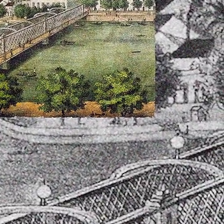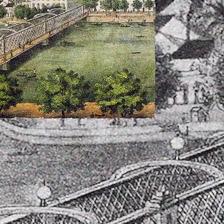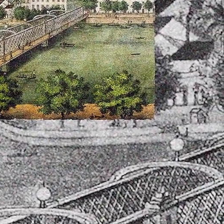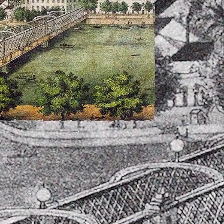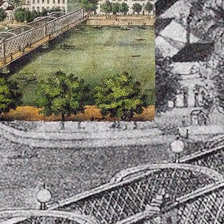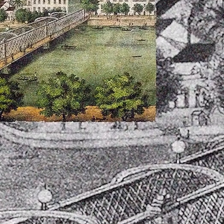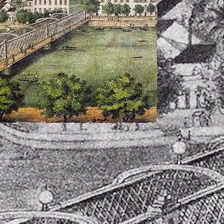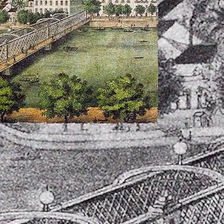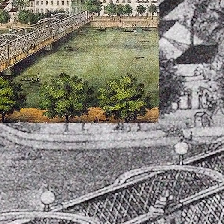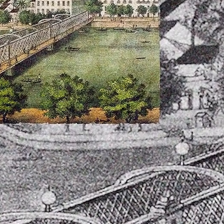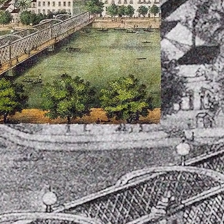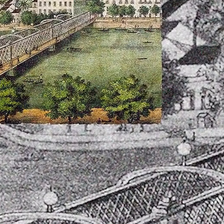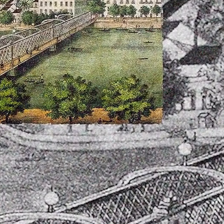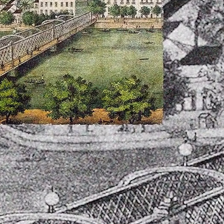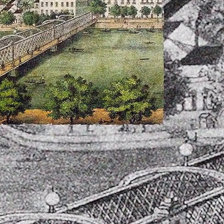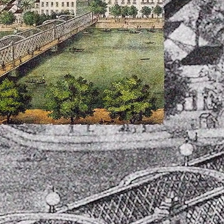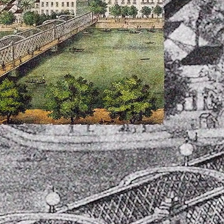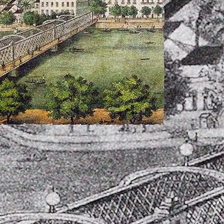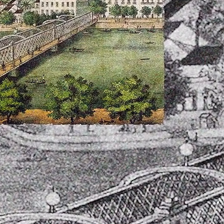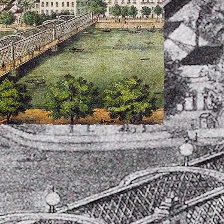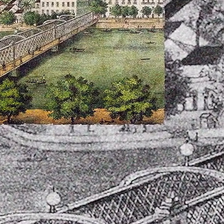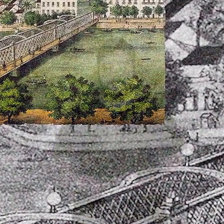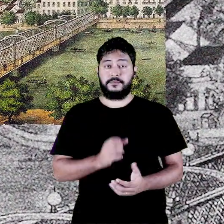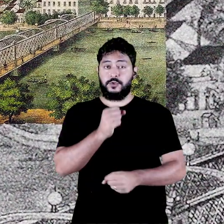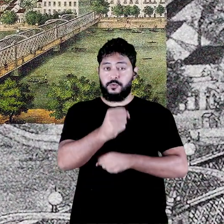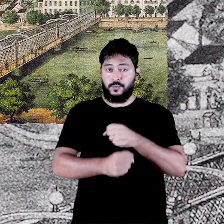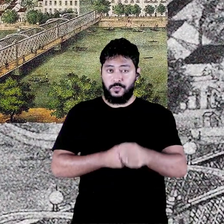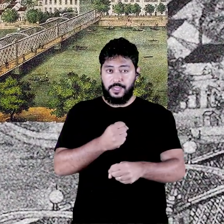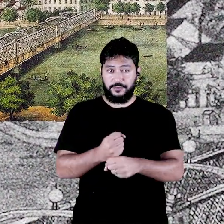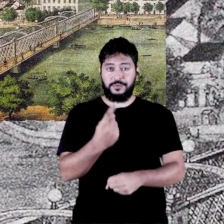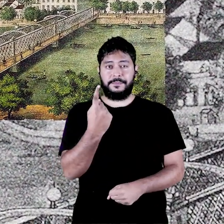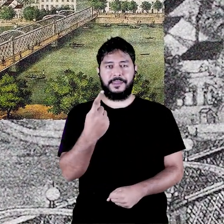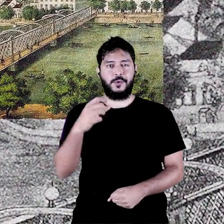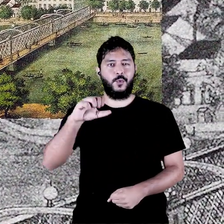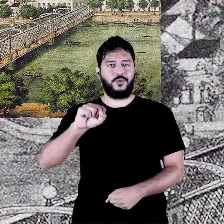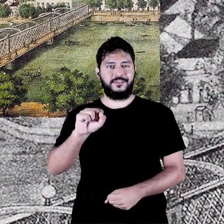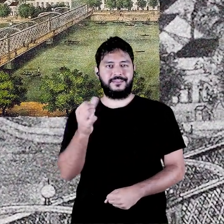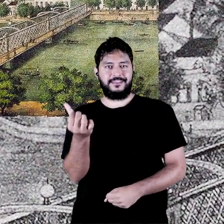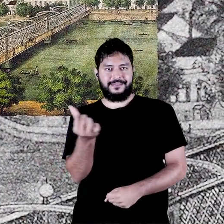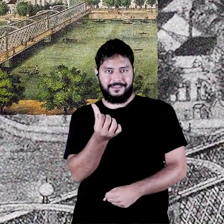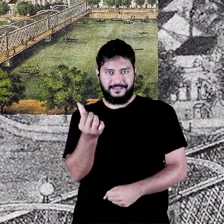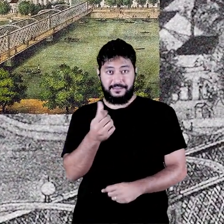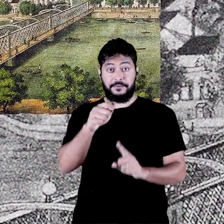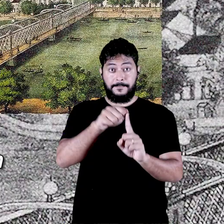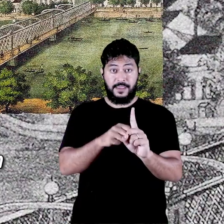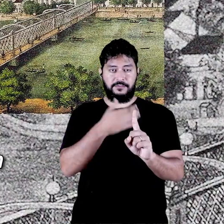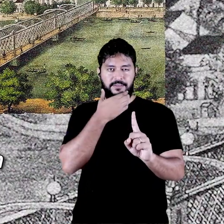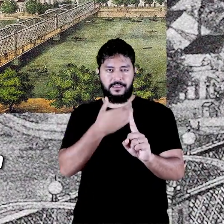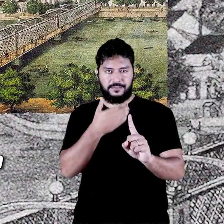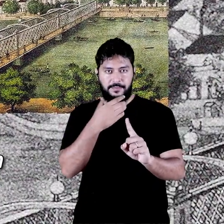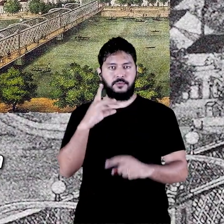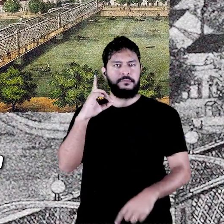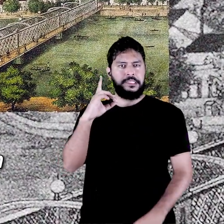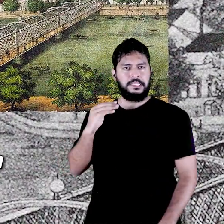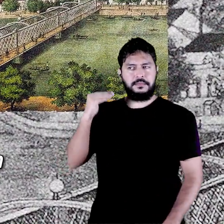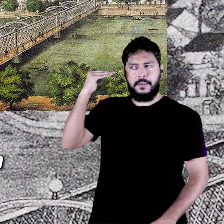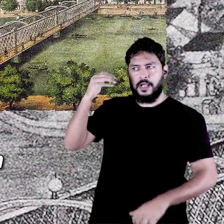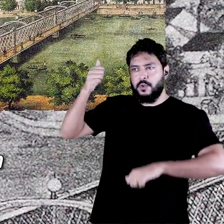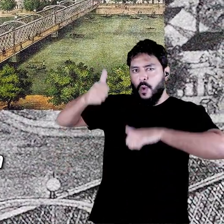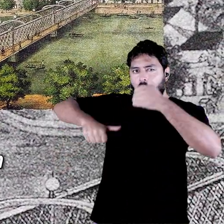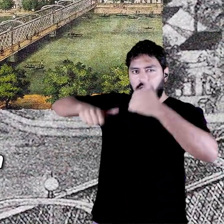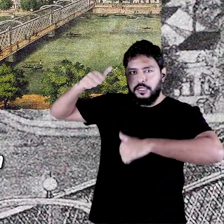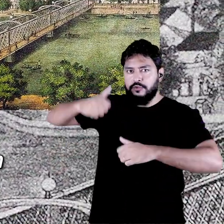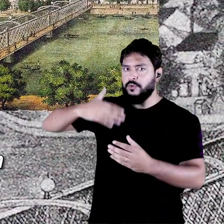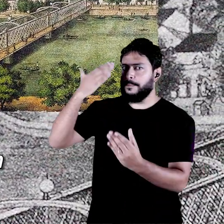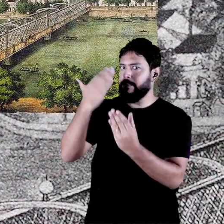Capibaribe. À margem, árvores e casarões. Em dezembro de 1866, os desembargadores analisaram mais